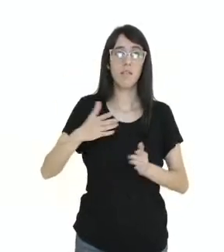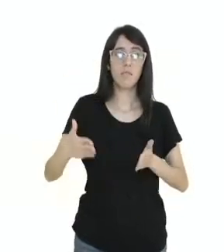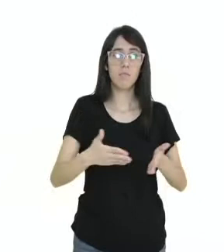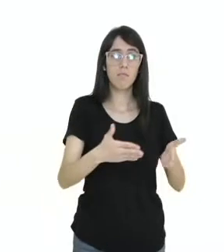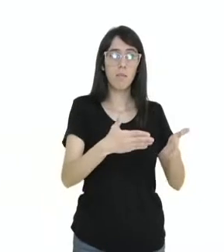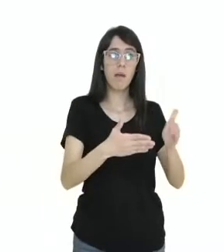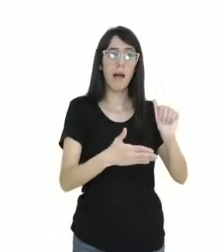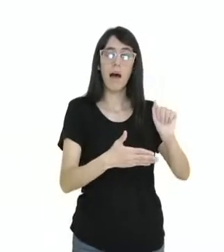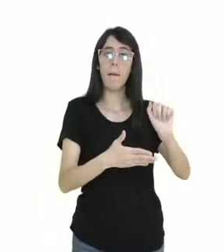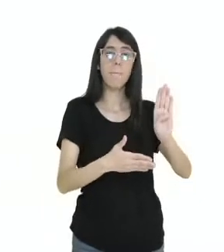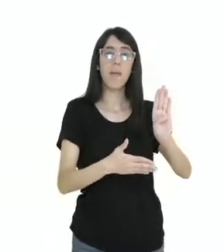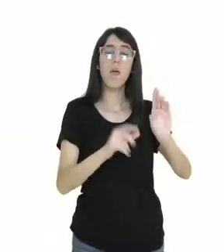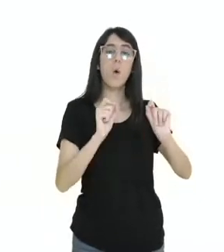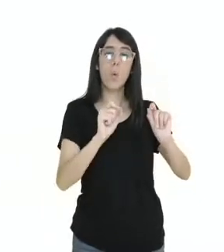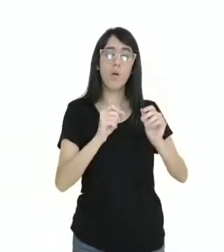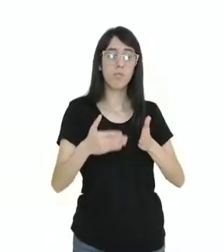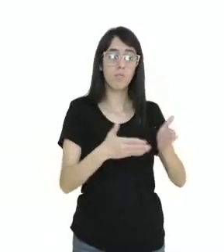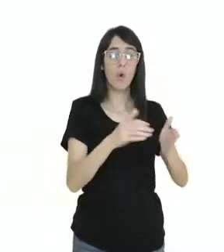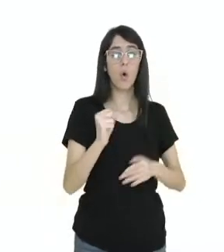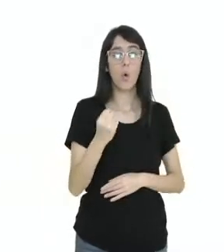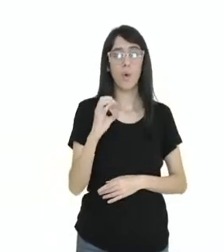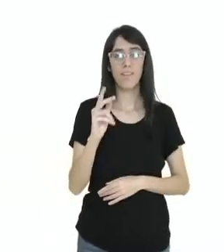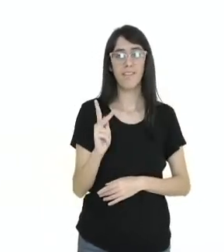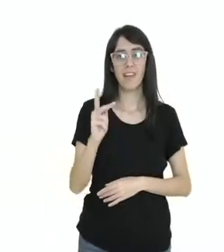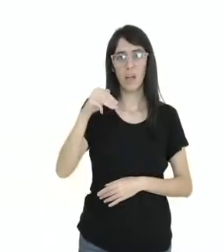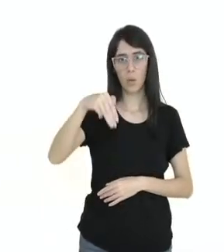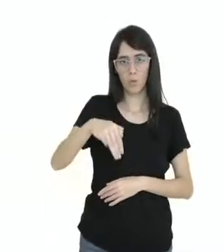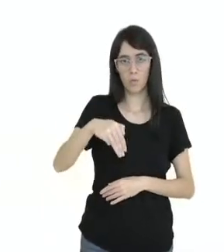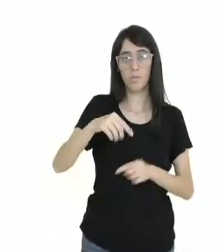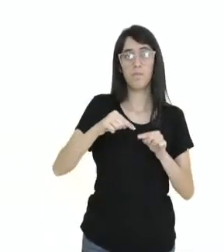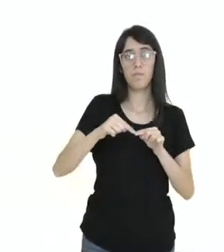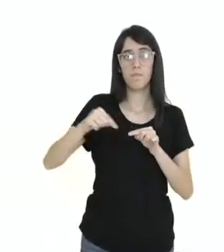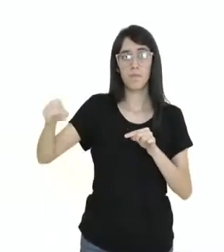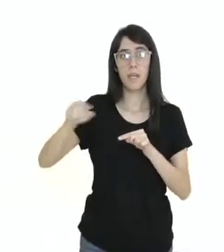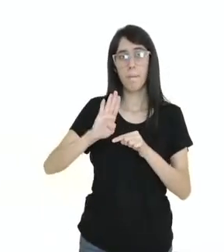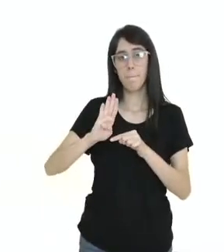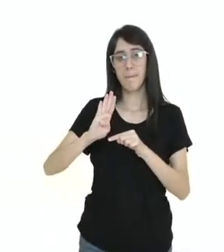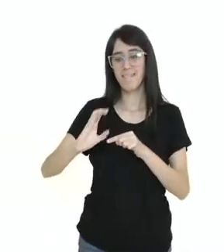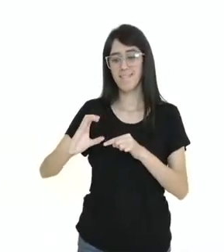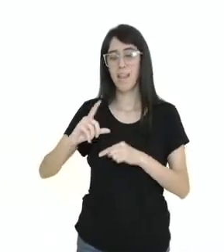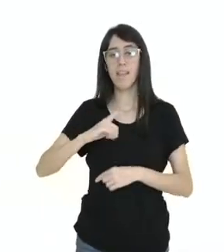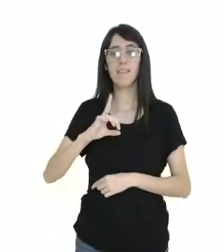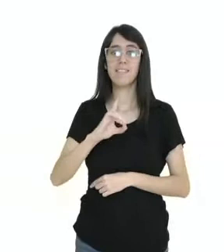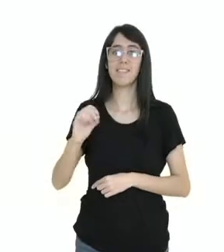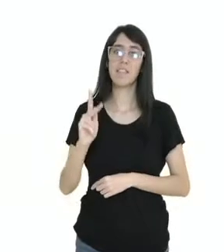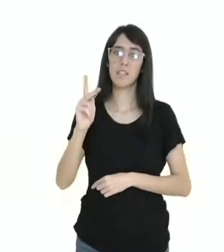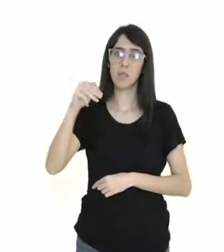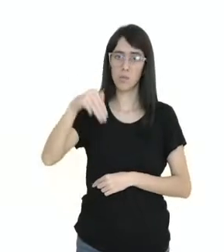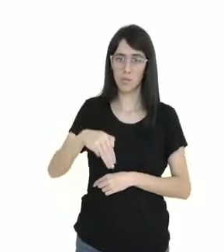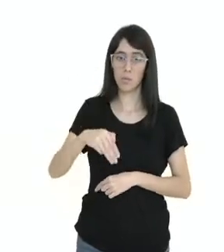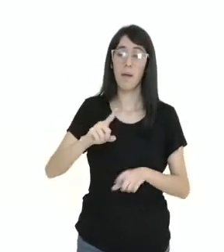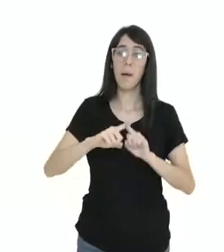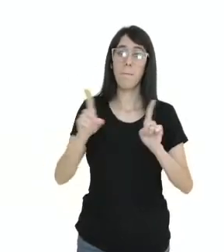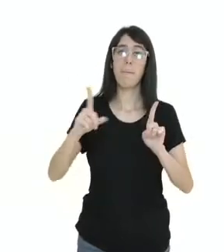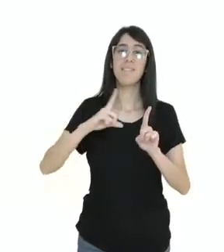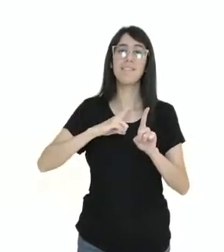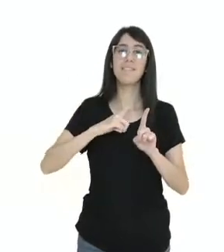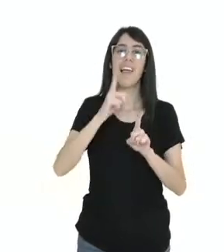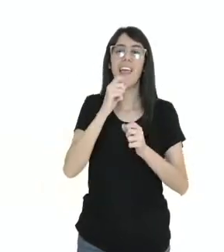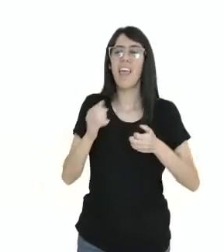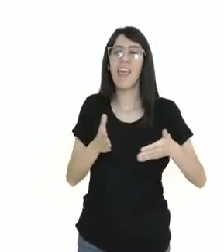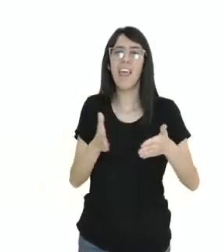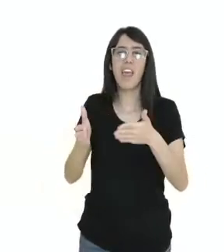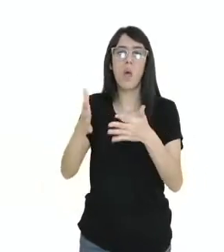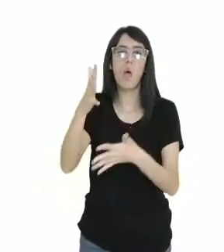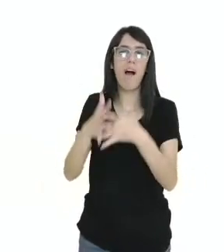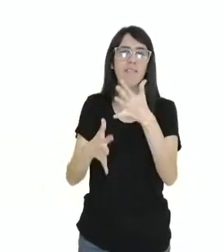km e a estrada BC tem 100. Um rio impede a construção de uma estrada que ligue diretamente a cidade